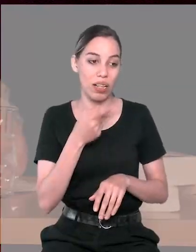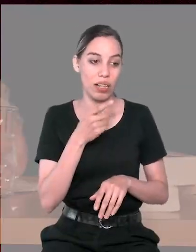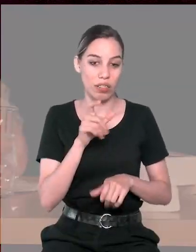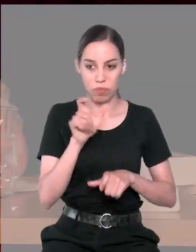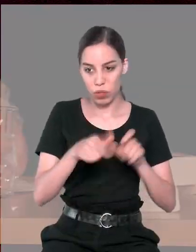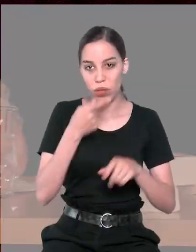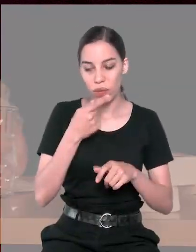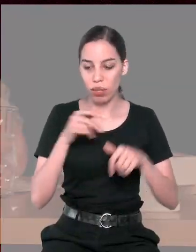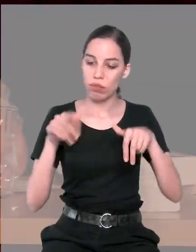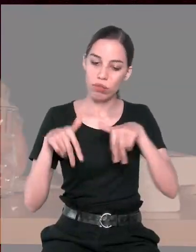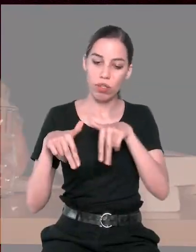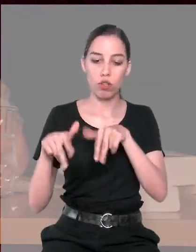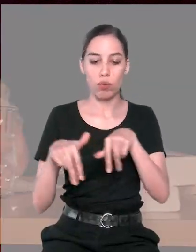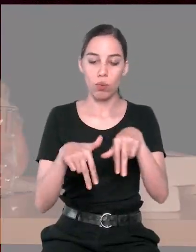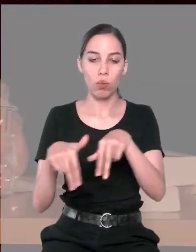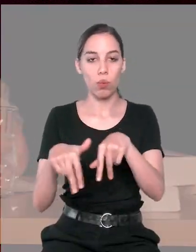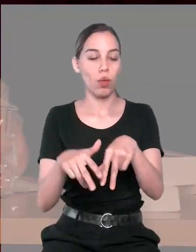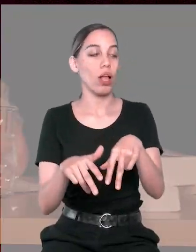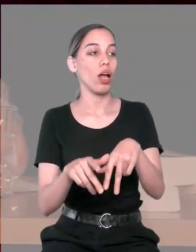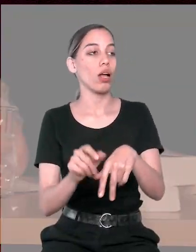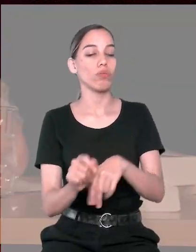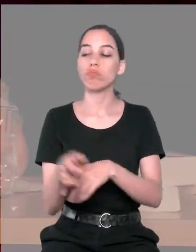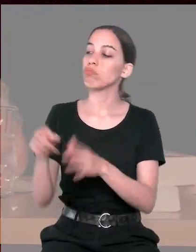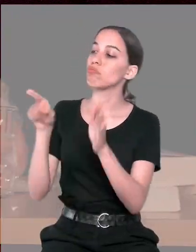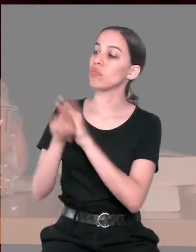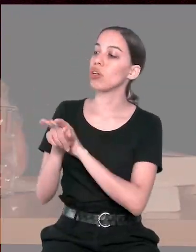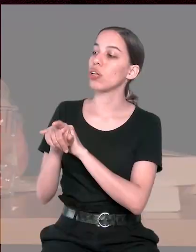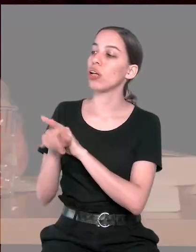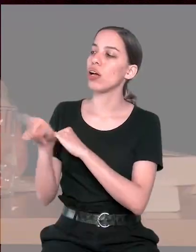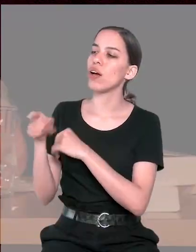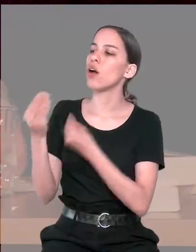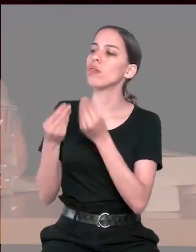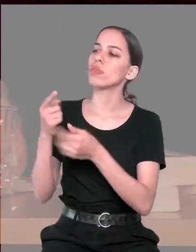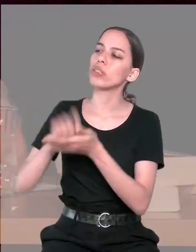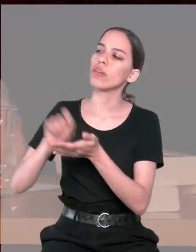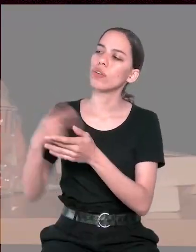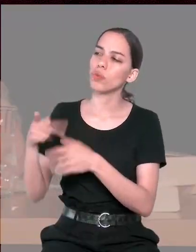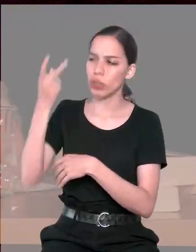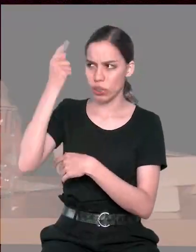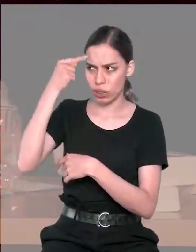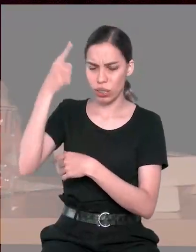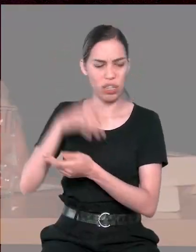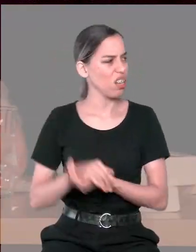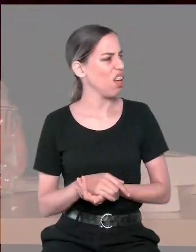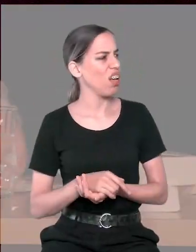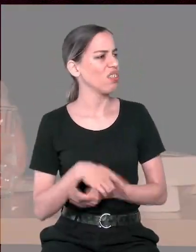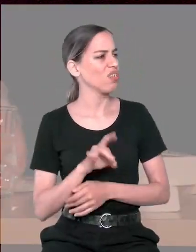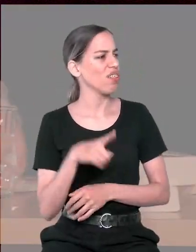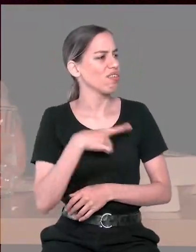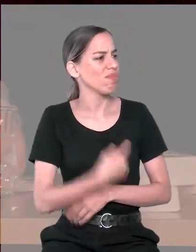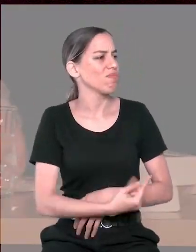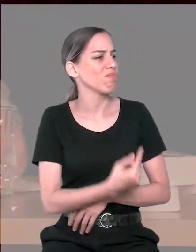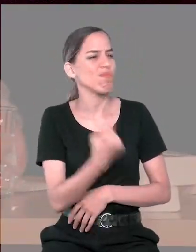Einstein e perguntou: Einstein, como é que você anota as suas ideias? Aí o Einstein virou para ele e falou: eu só tive 1 ou 2 ideias da minha